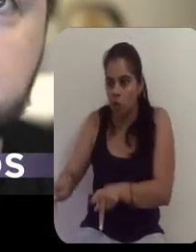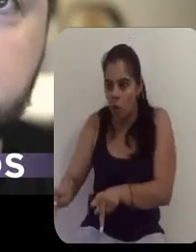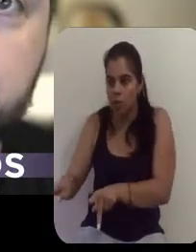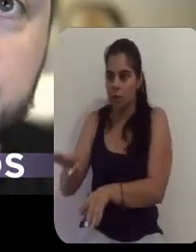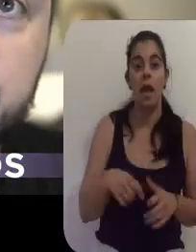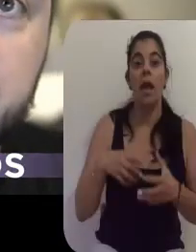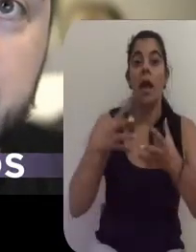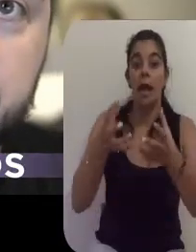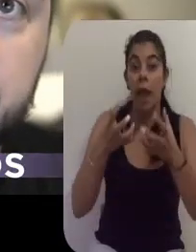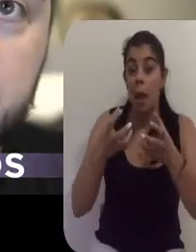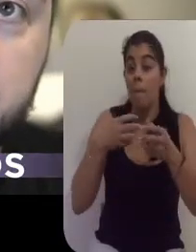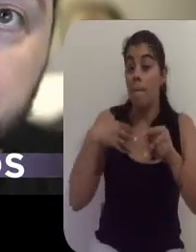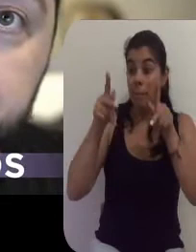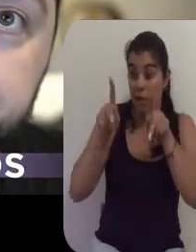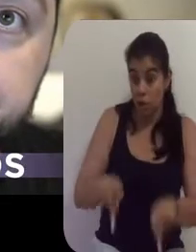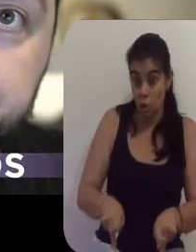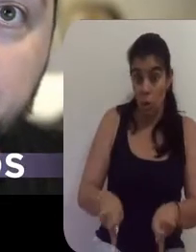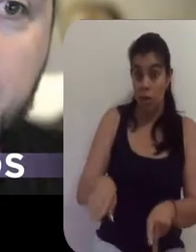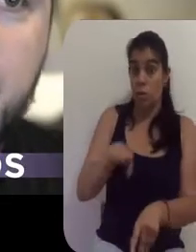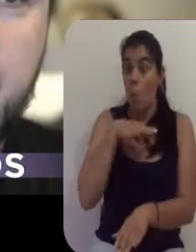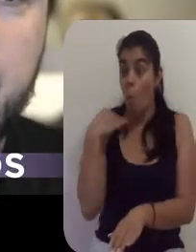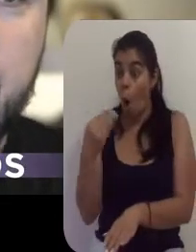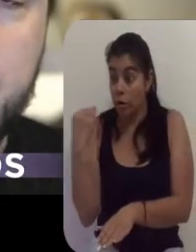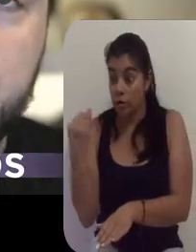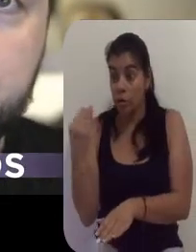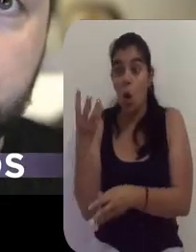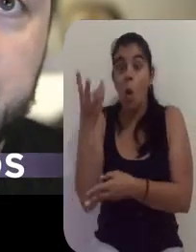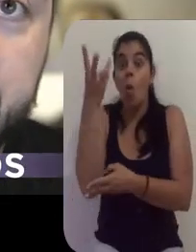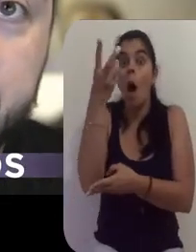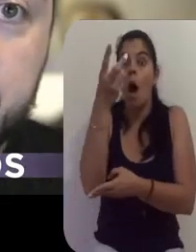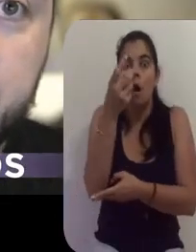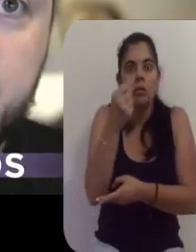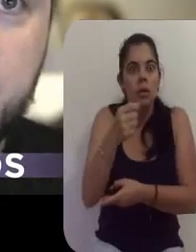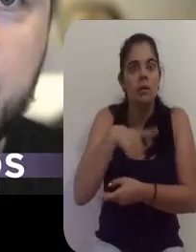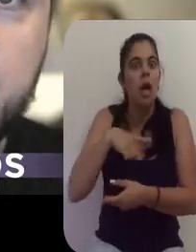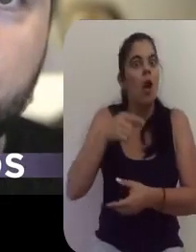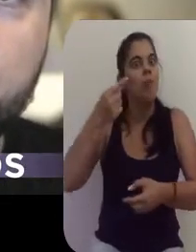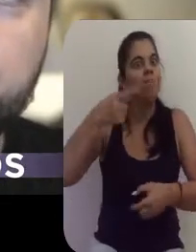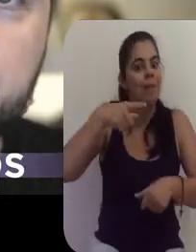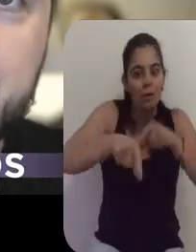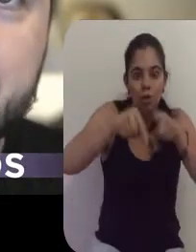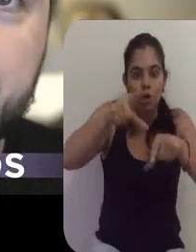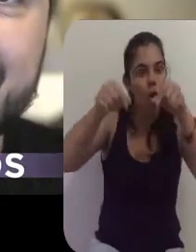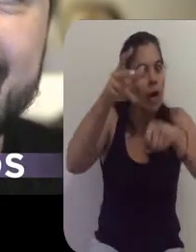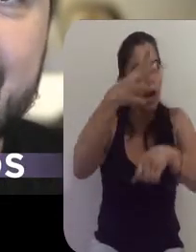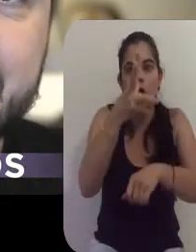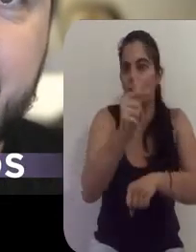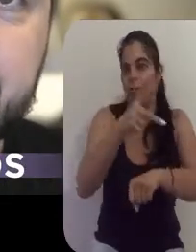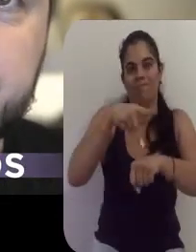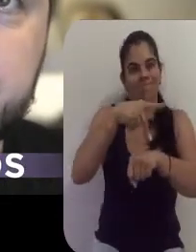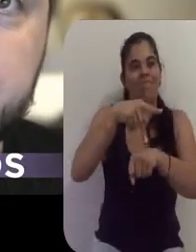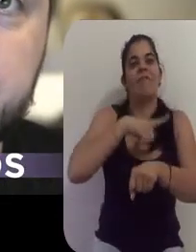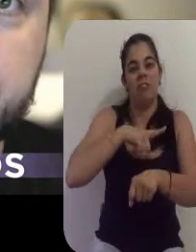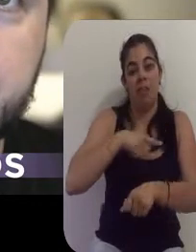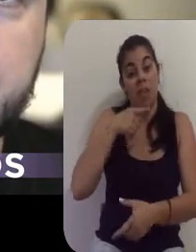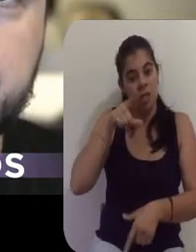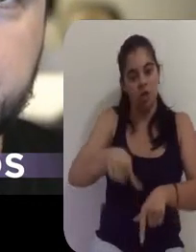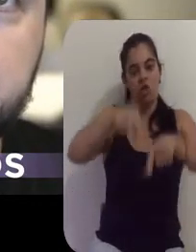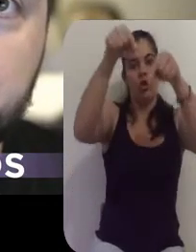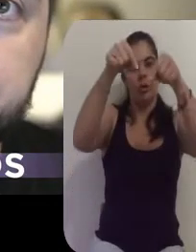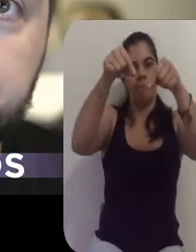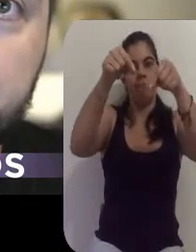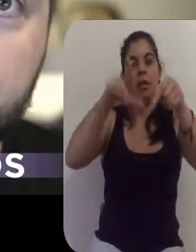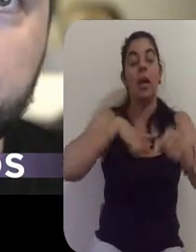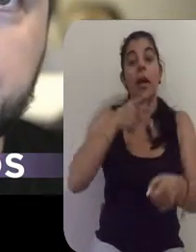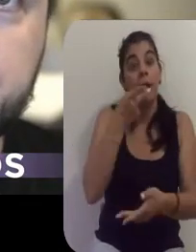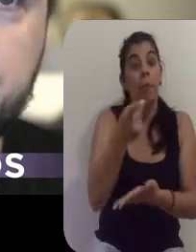uma decisão que todos os países vão ter que tomar. E isso é uma decisão que o governo brasileiro está ciente de que temos que